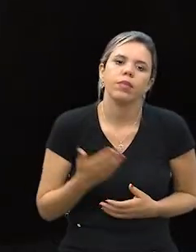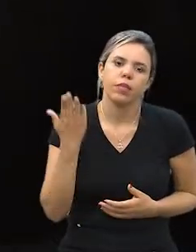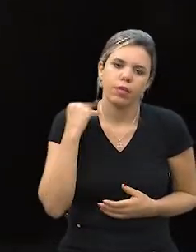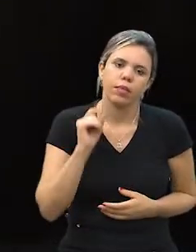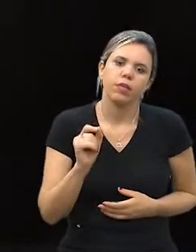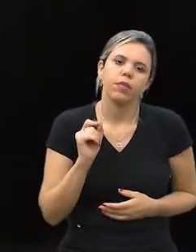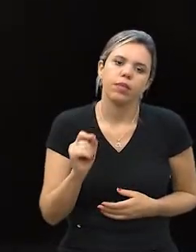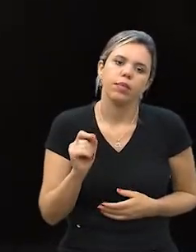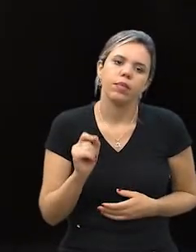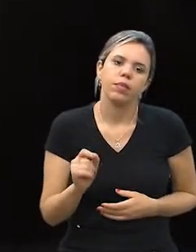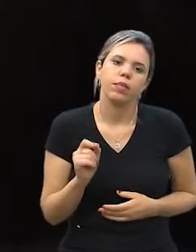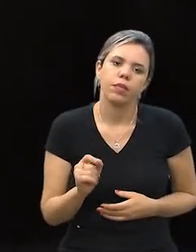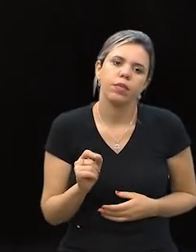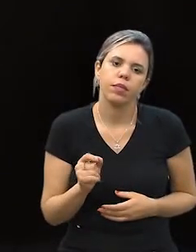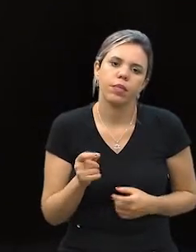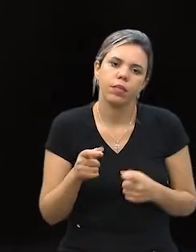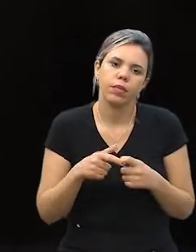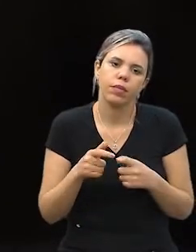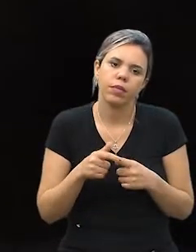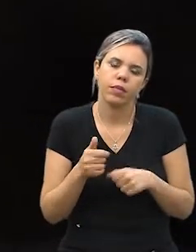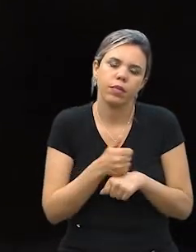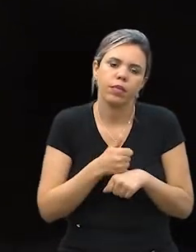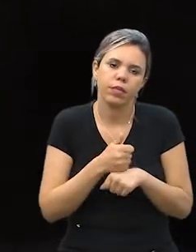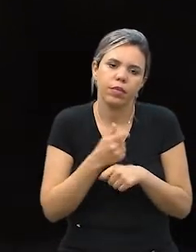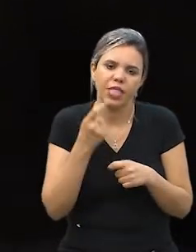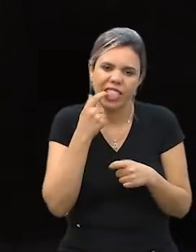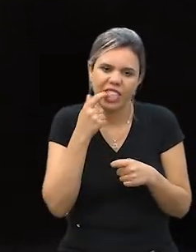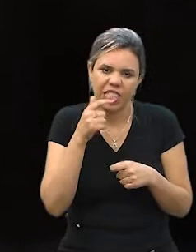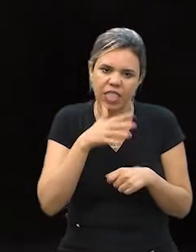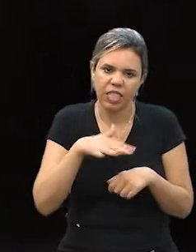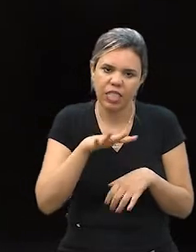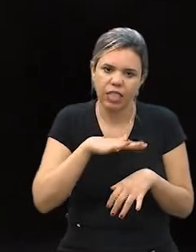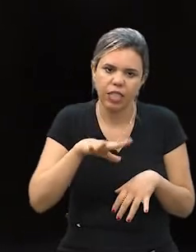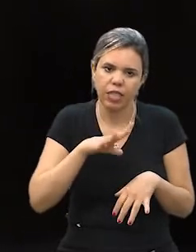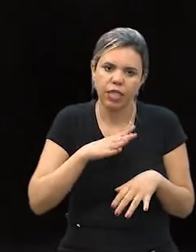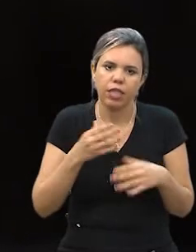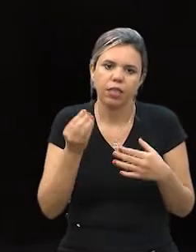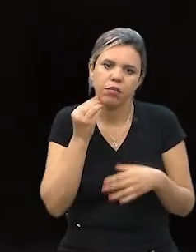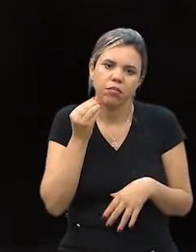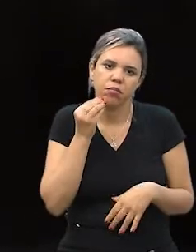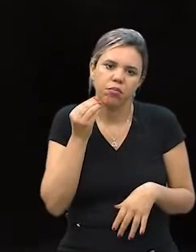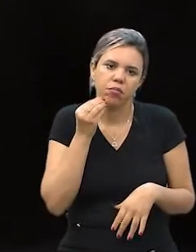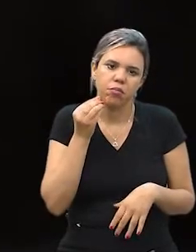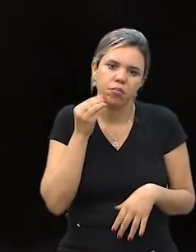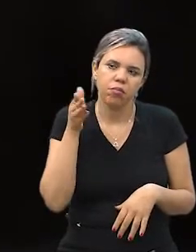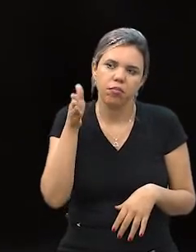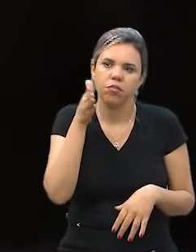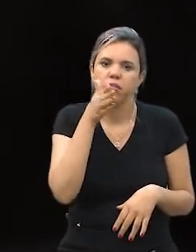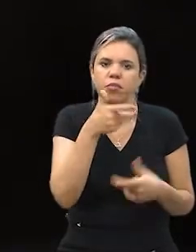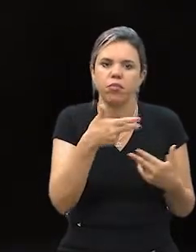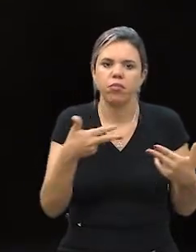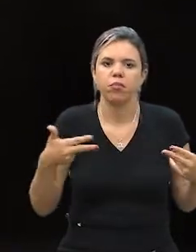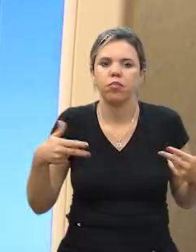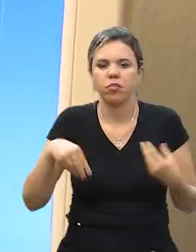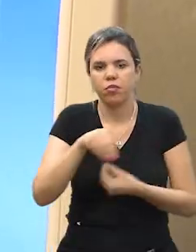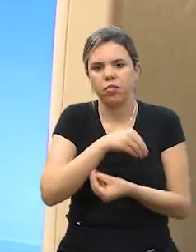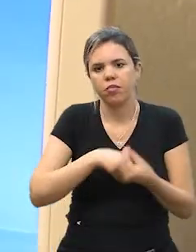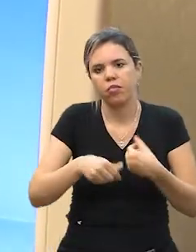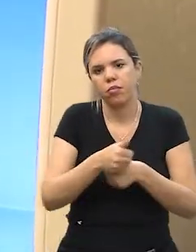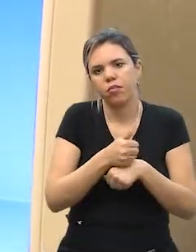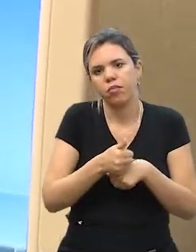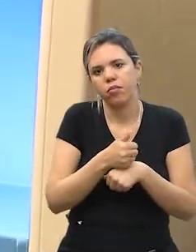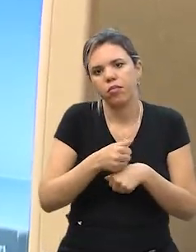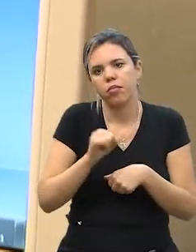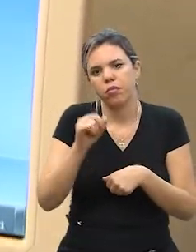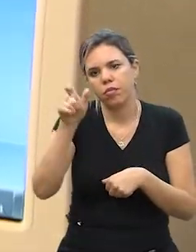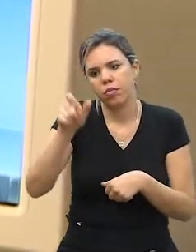que a odontologia em si, ela tem portas abertas para diversos segmentos.